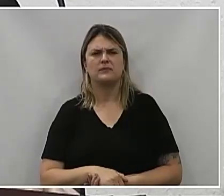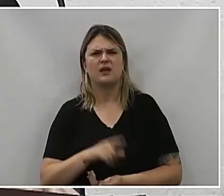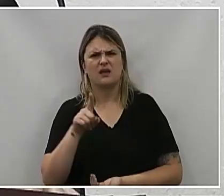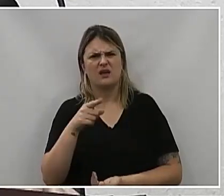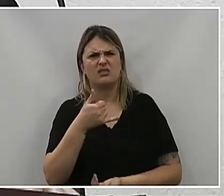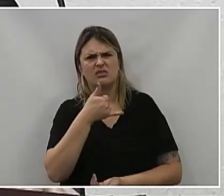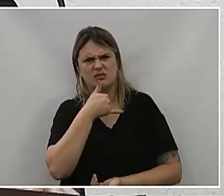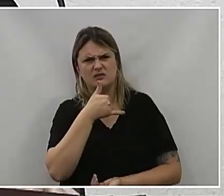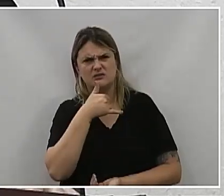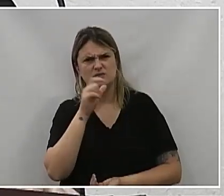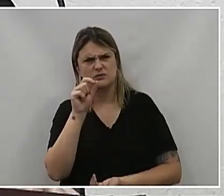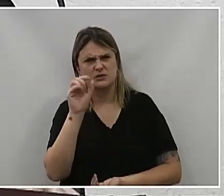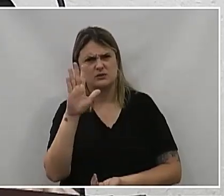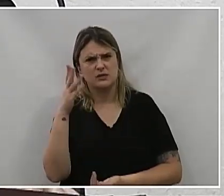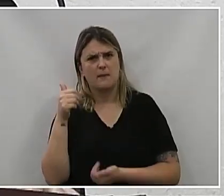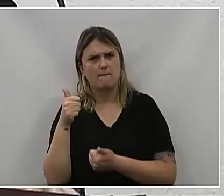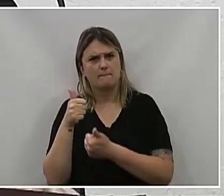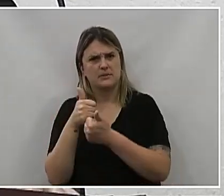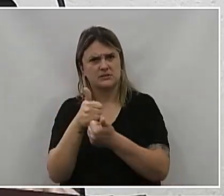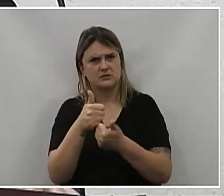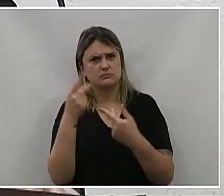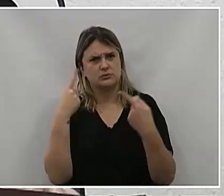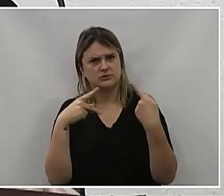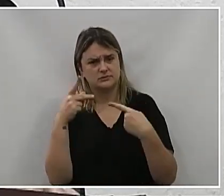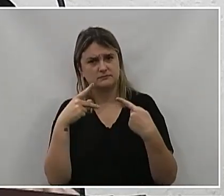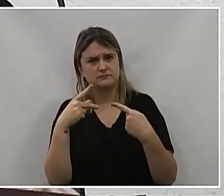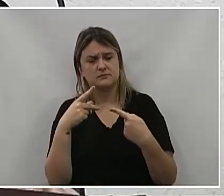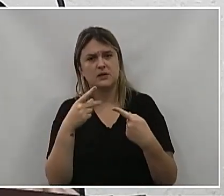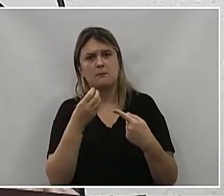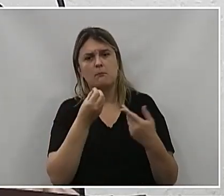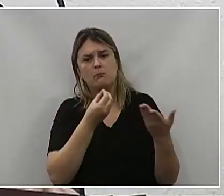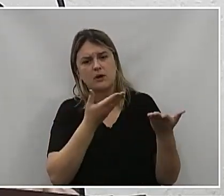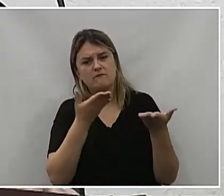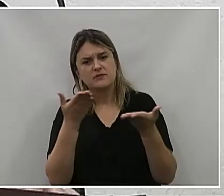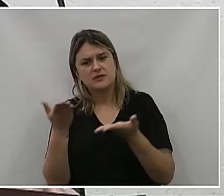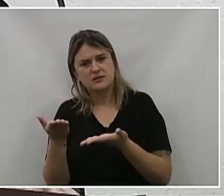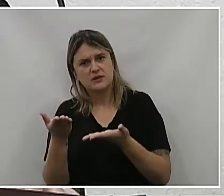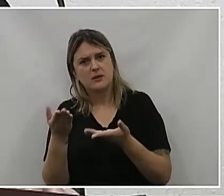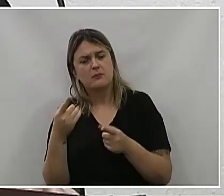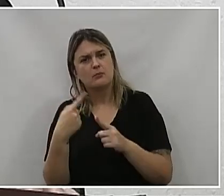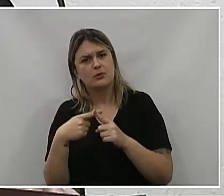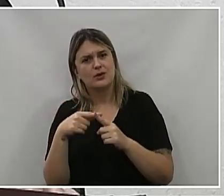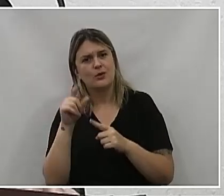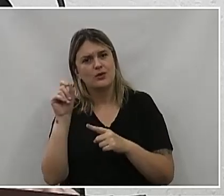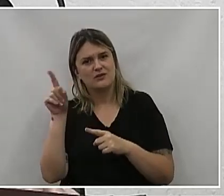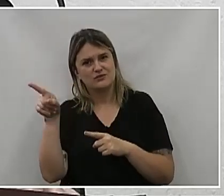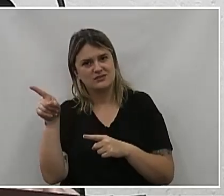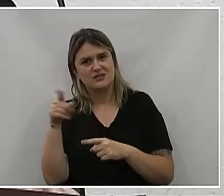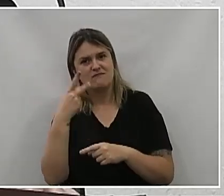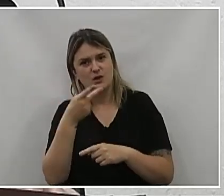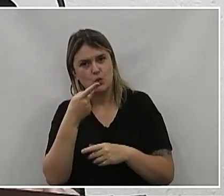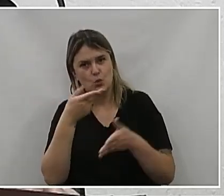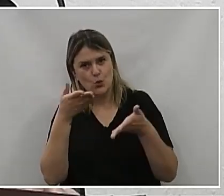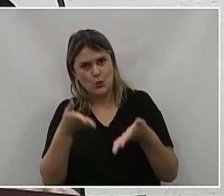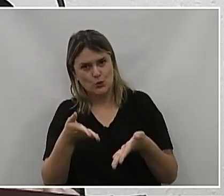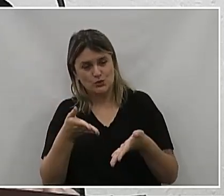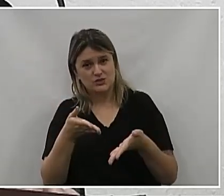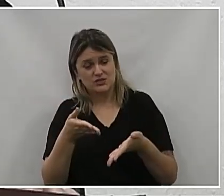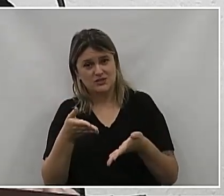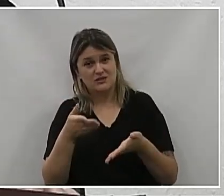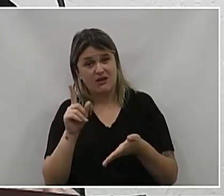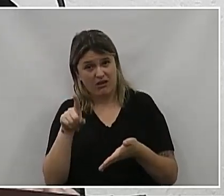Triste o que acontece, né? Essa perseguição. Dando as boas-vindas para ele, porque o que ele relatou aqui hoje é